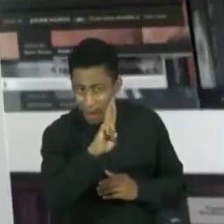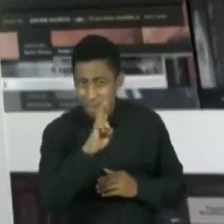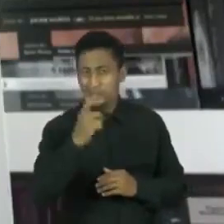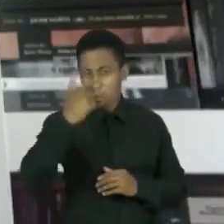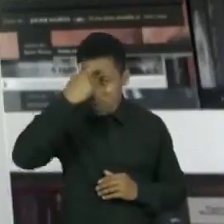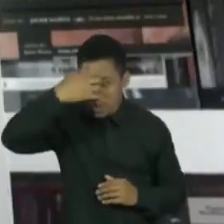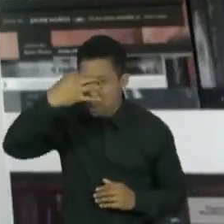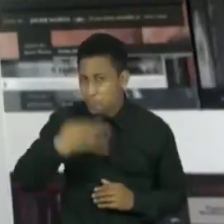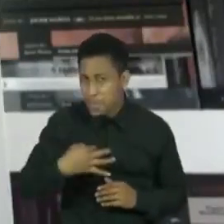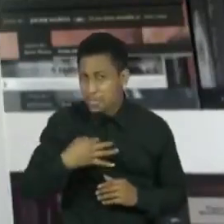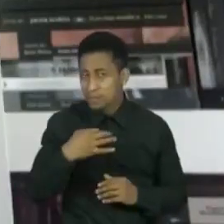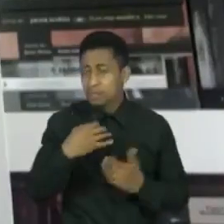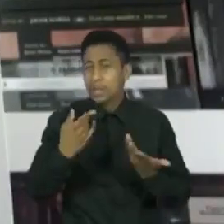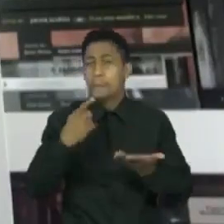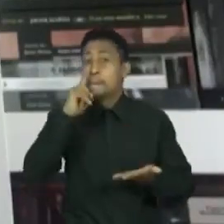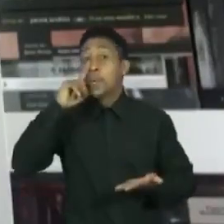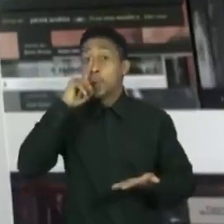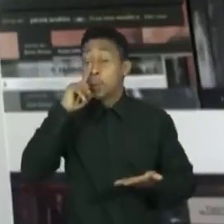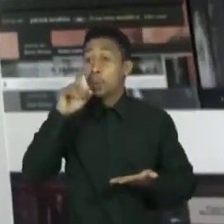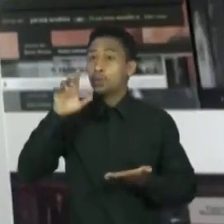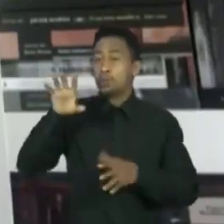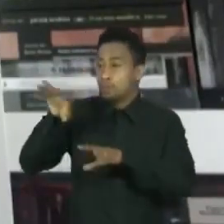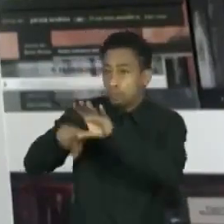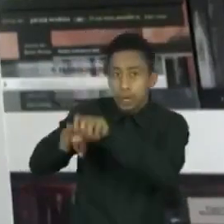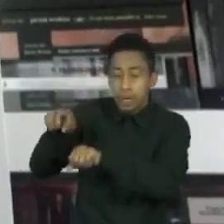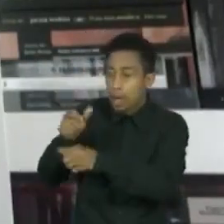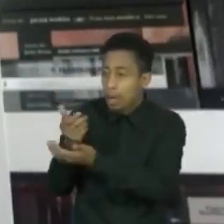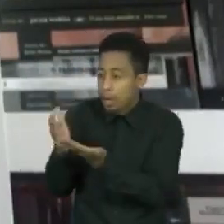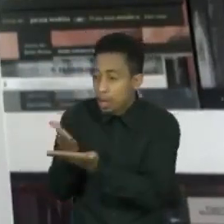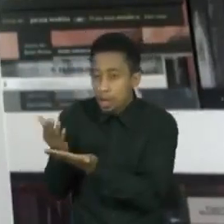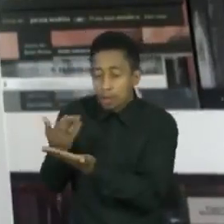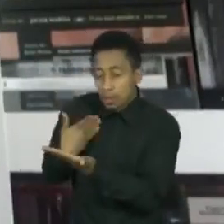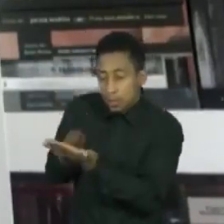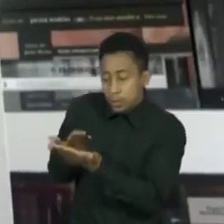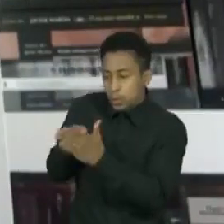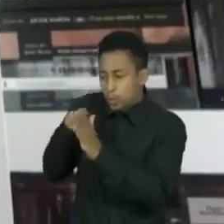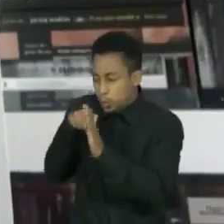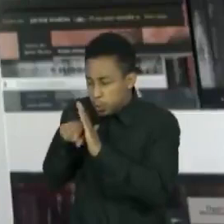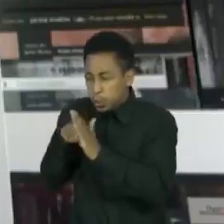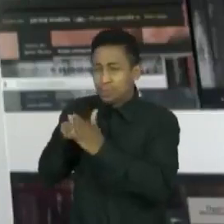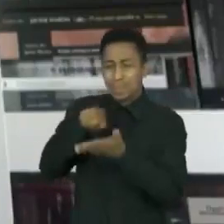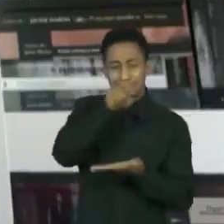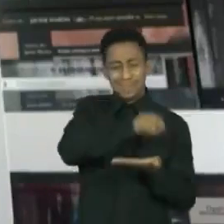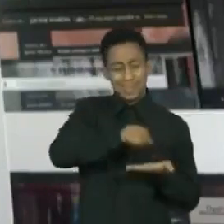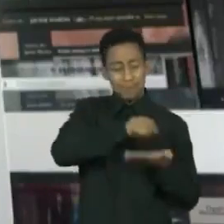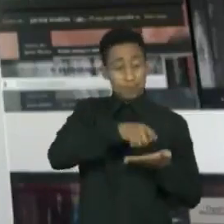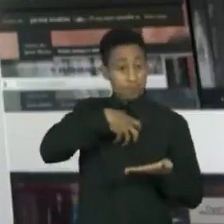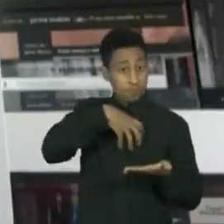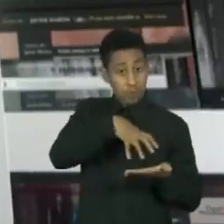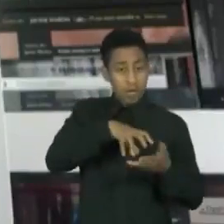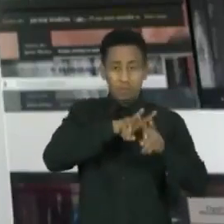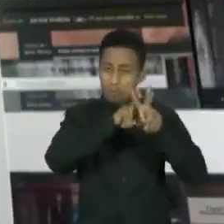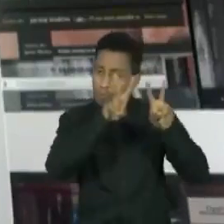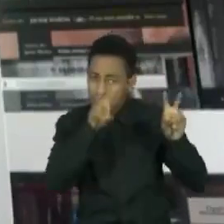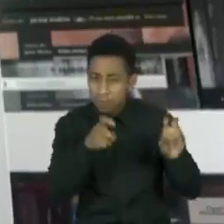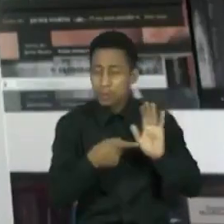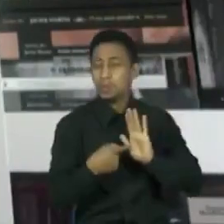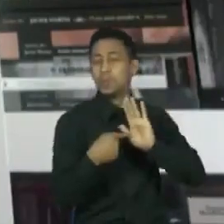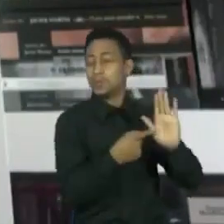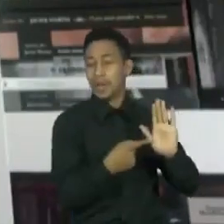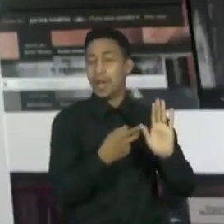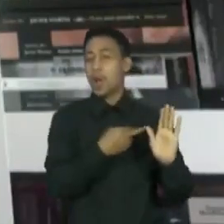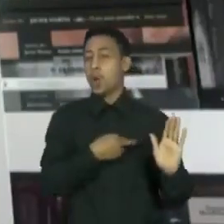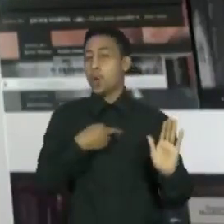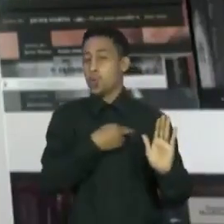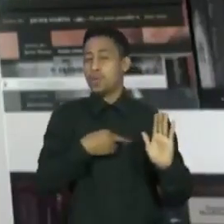desse risco de poder ser considerado datado e como é que trabalhou o livro na intenção de sublinhar que o romance fala